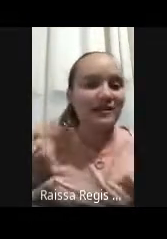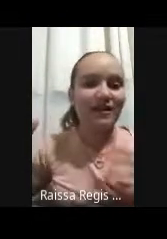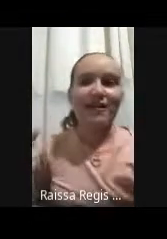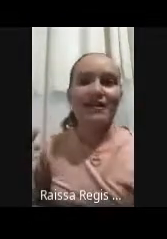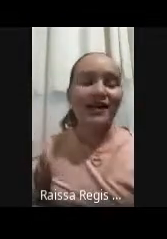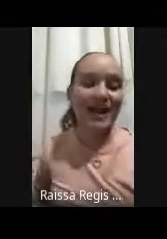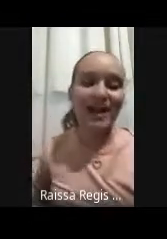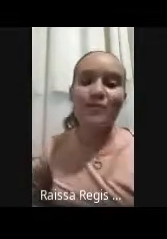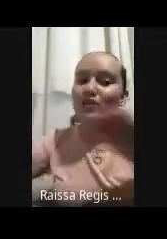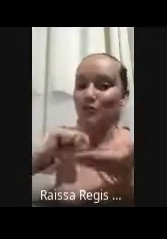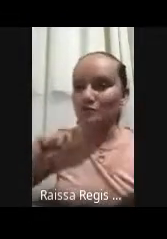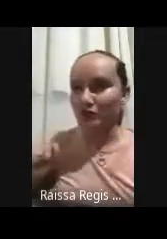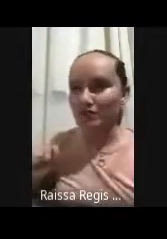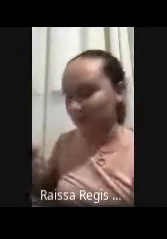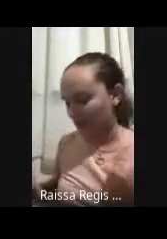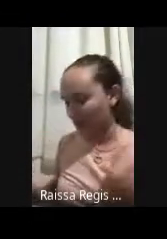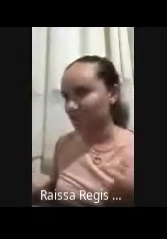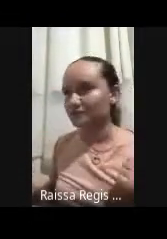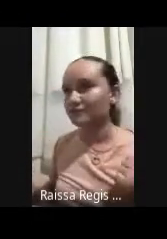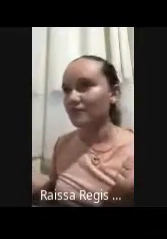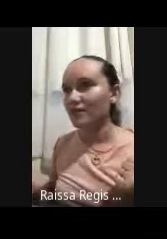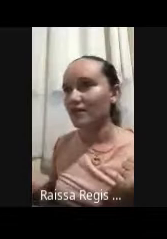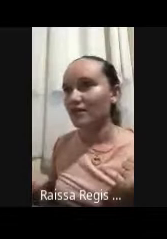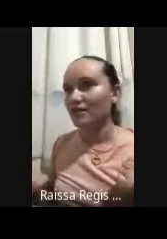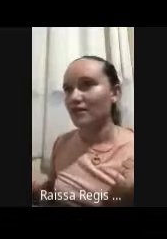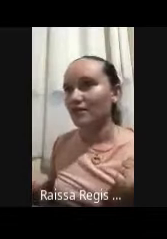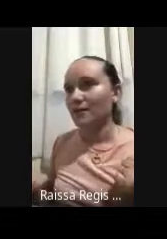assim, naquela época era tudo por desenho.